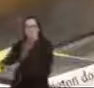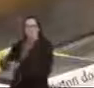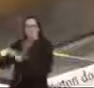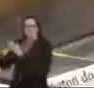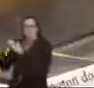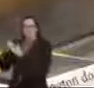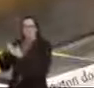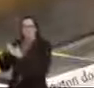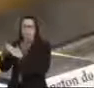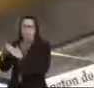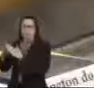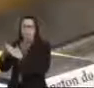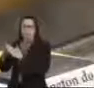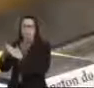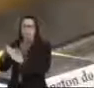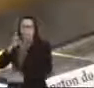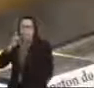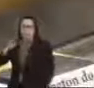Dino